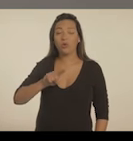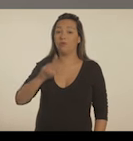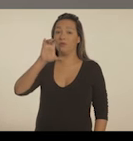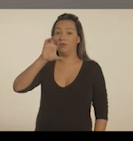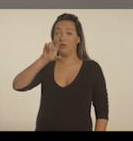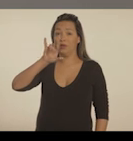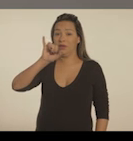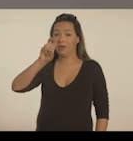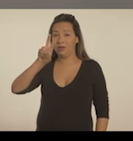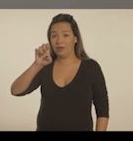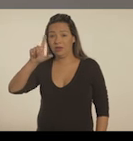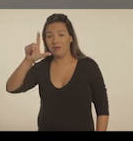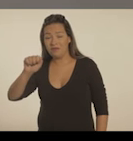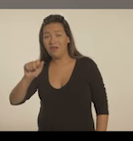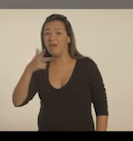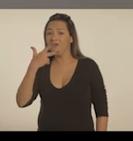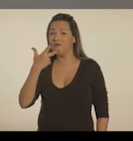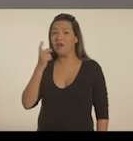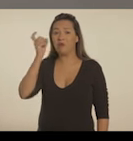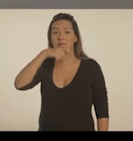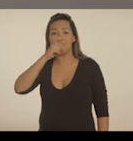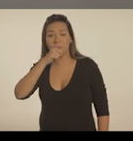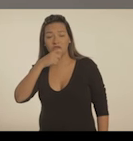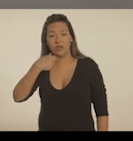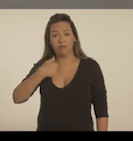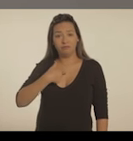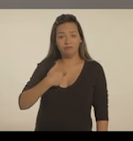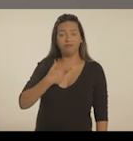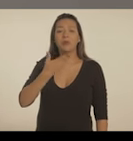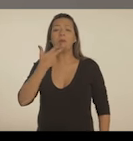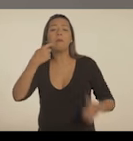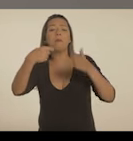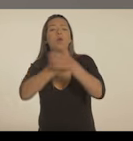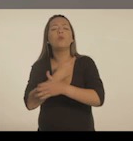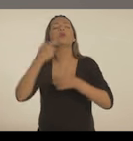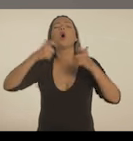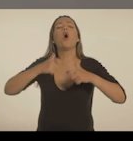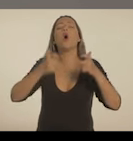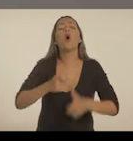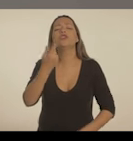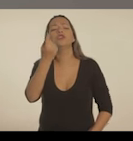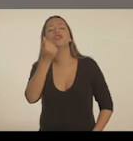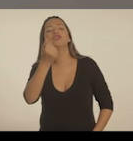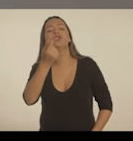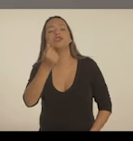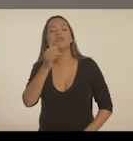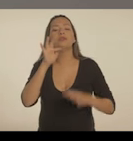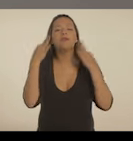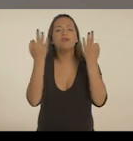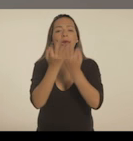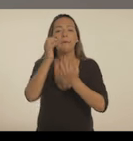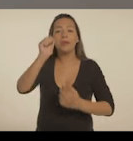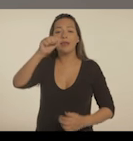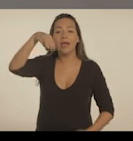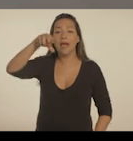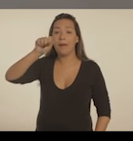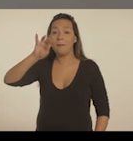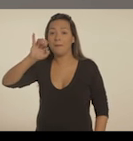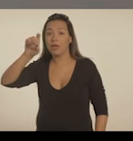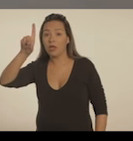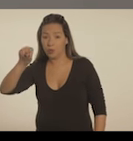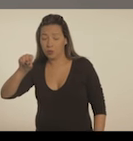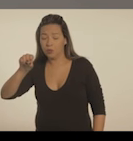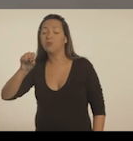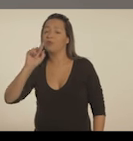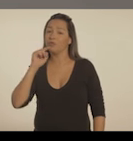Em outra atitude covarde durante o segundo turno, Crivello me questiona onde foi parar o dinheiro da família do Amarildo. Pois bem, vou responder de forma objetiva. Eu